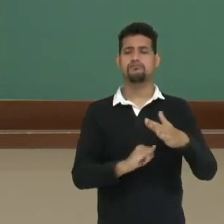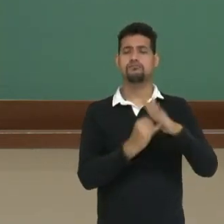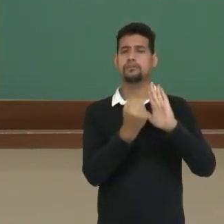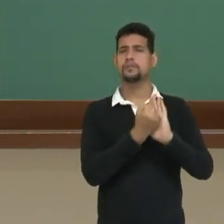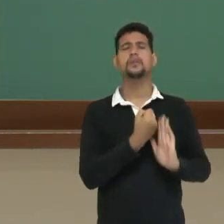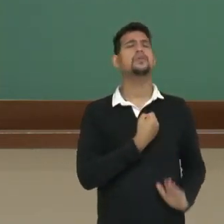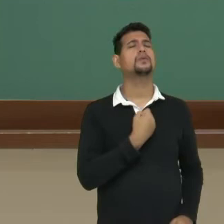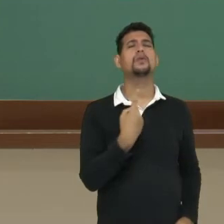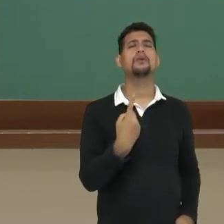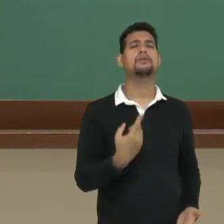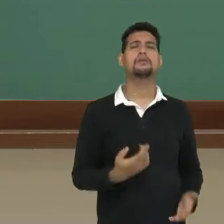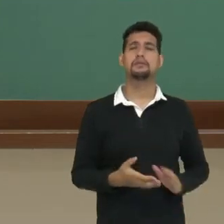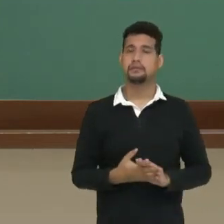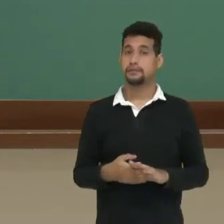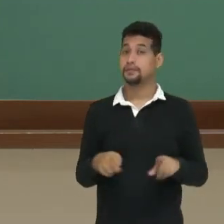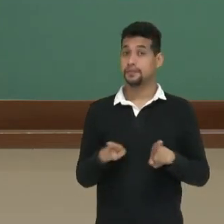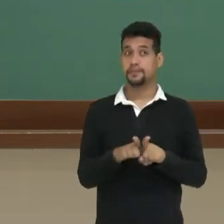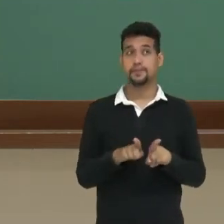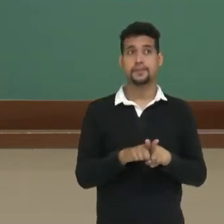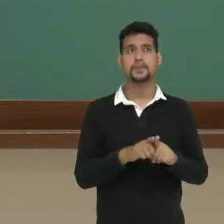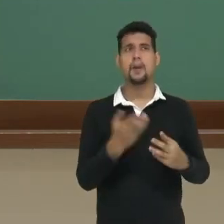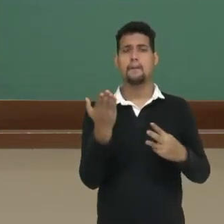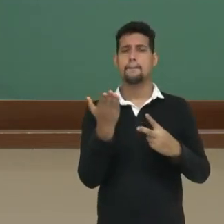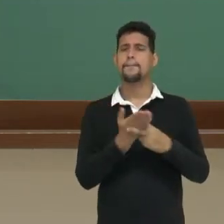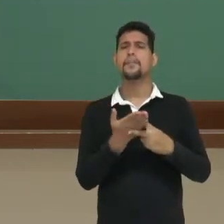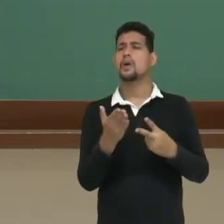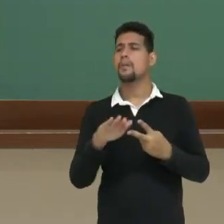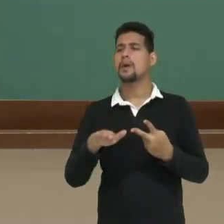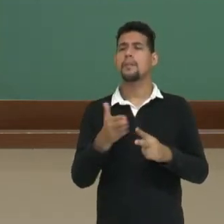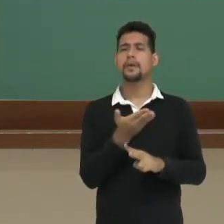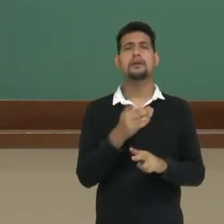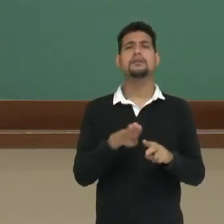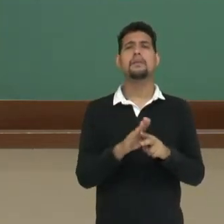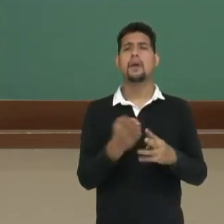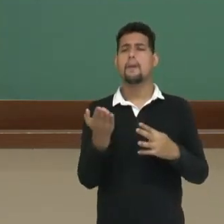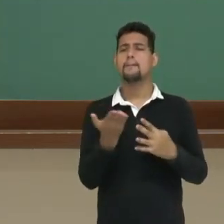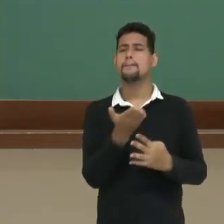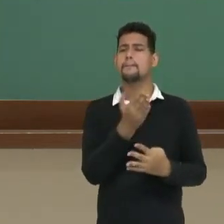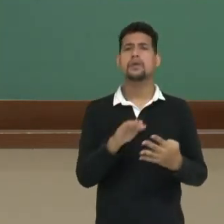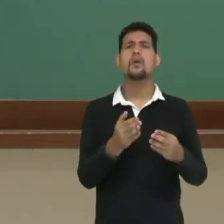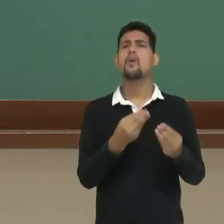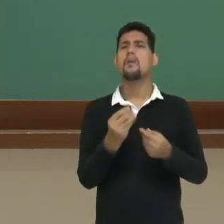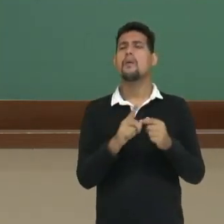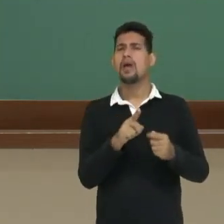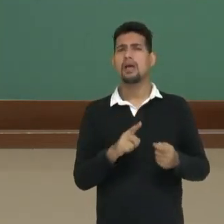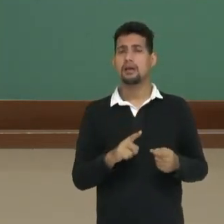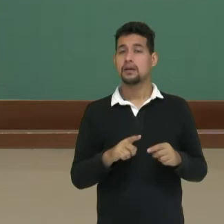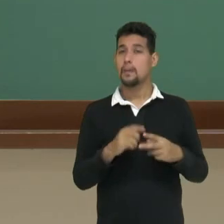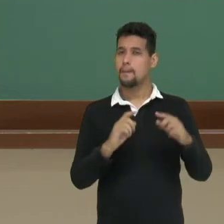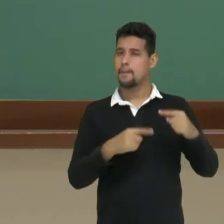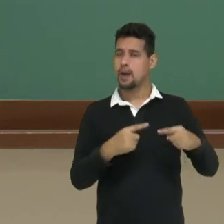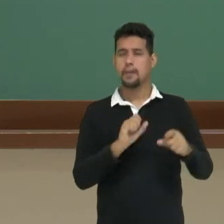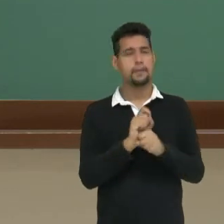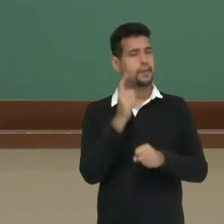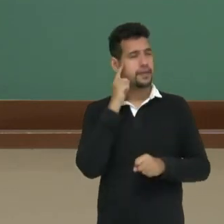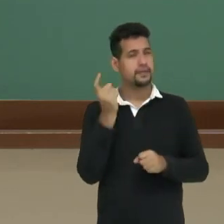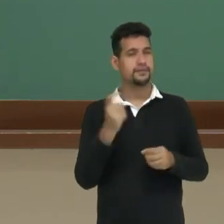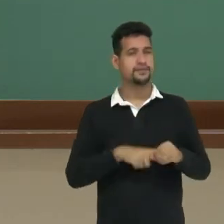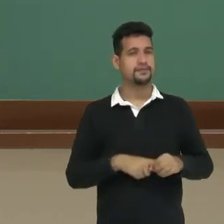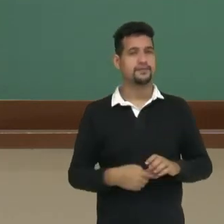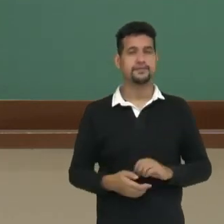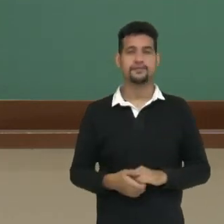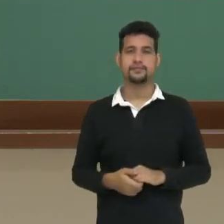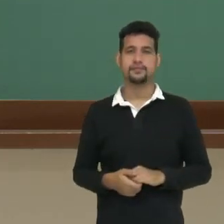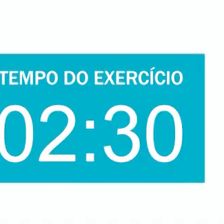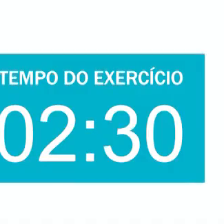número 2 e o bipartidarismo no Brasil? O que levou ele então a fazer esse ato? Vocês vão ter um tempinho aí para pensar e eu já retorno.